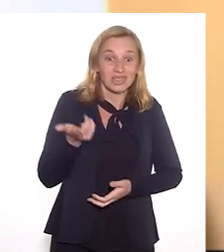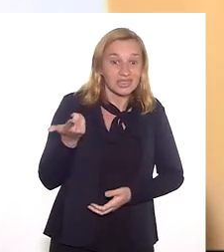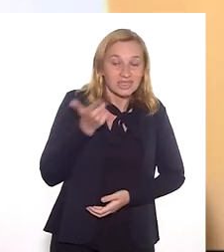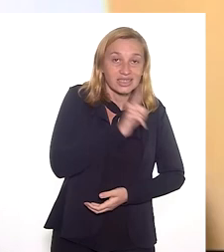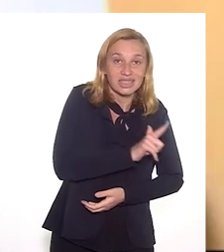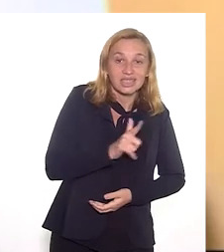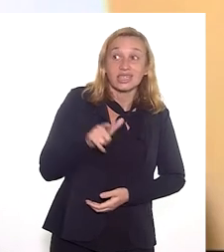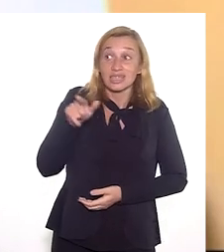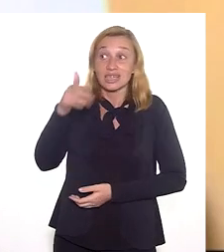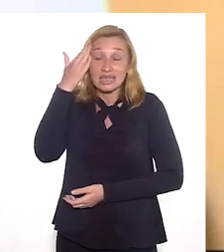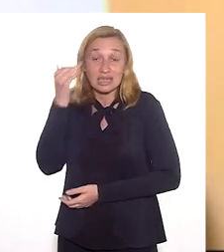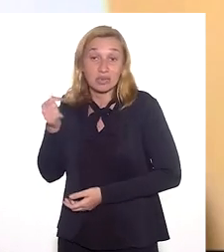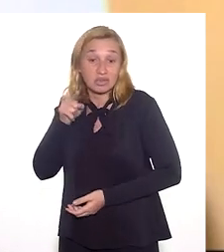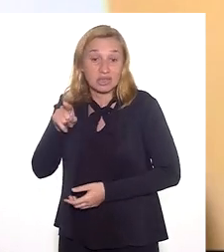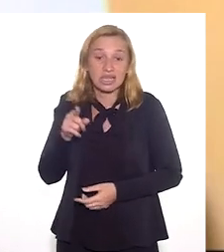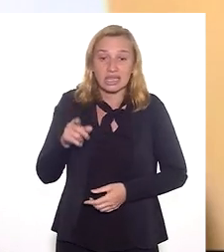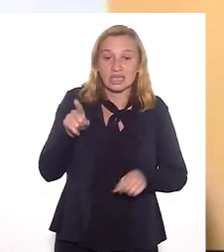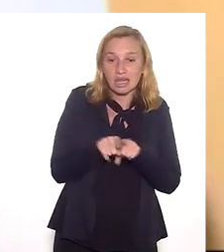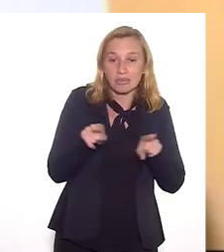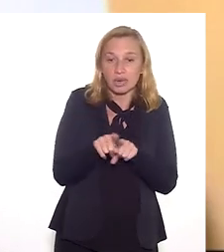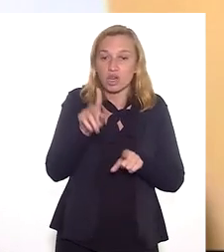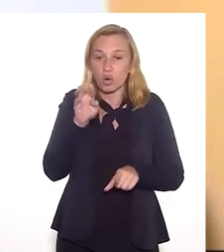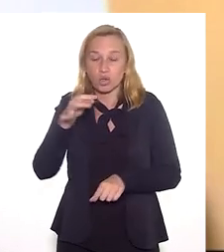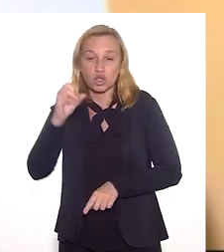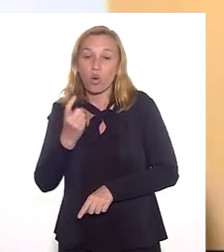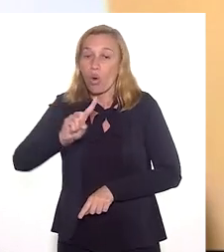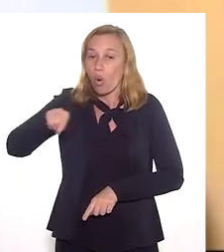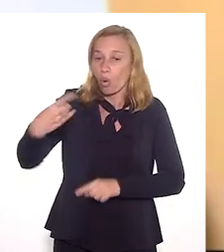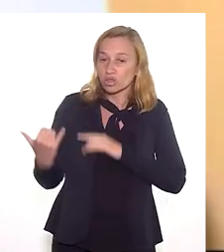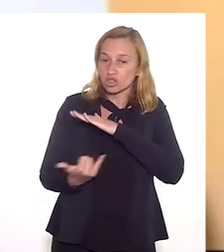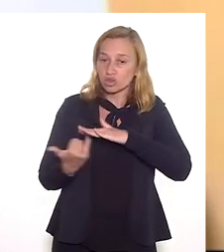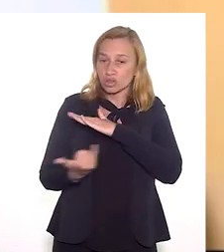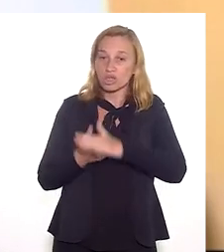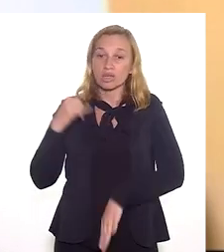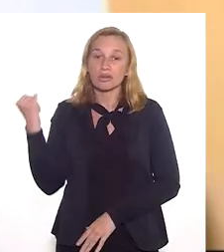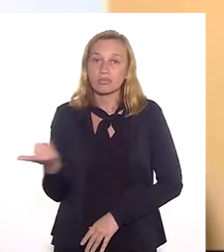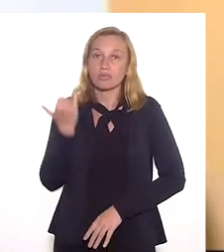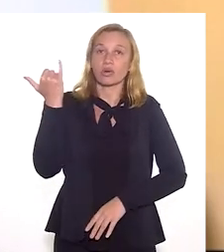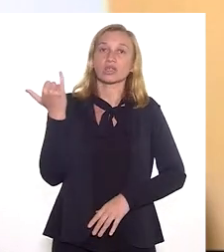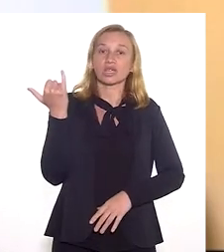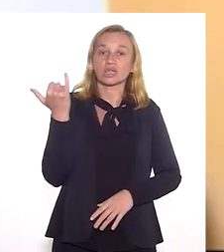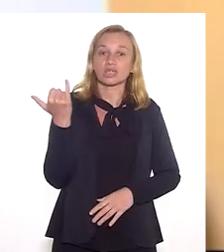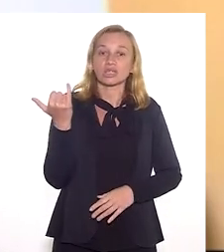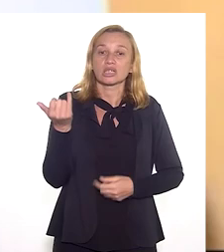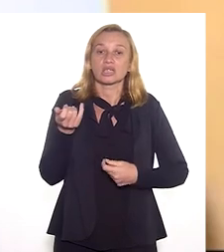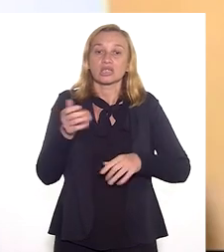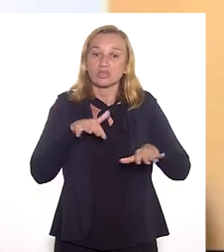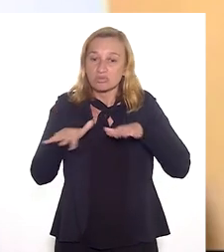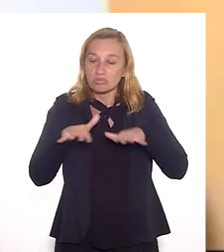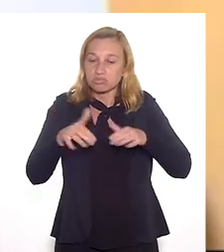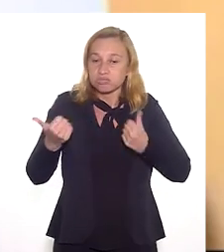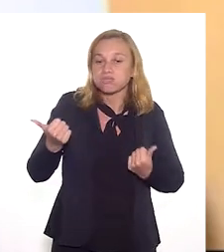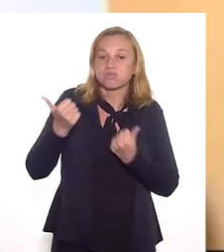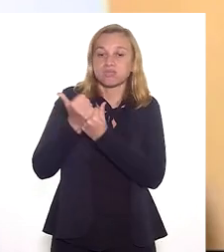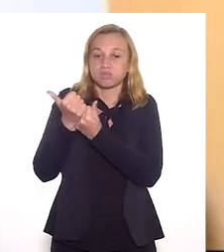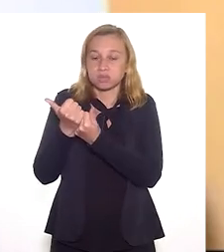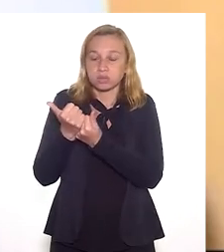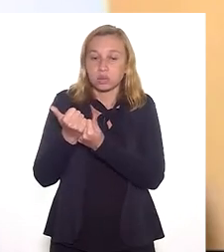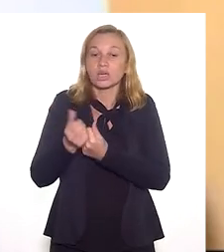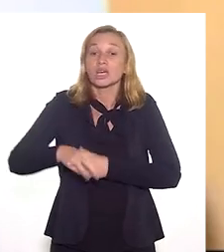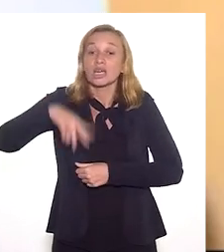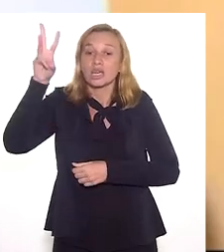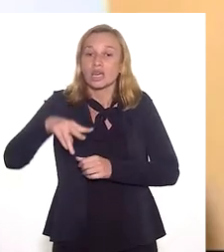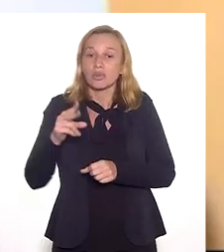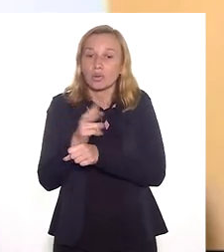envolvido e querendo ganhar. E aí eu queria saber de você também, Rodrigo, que outras instituições são importantes assim de manifestarem